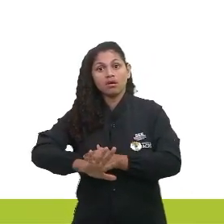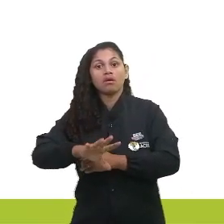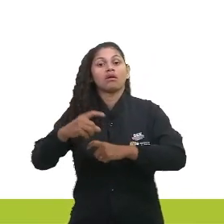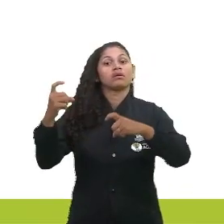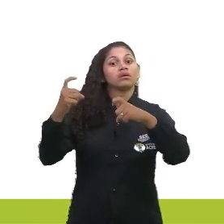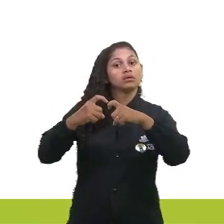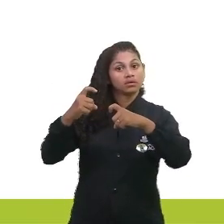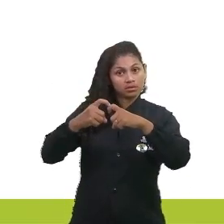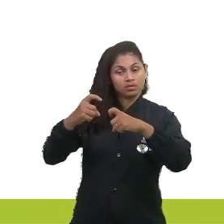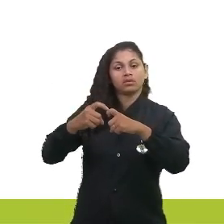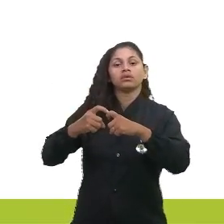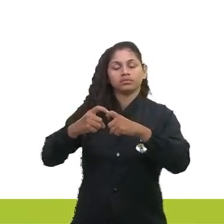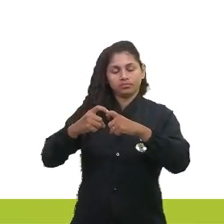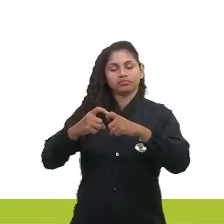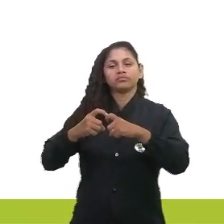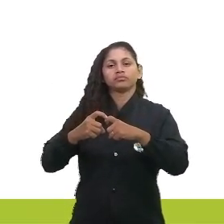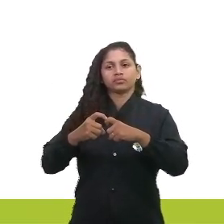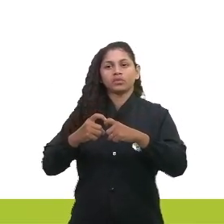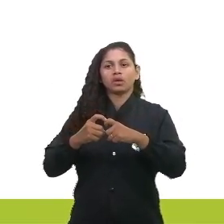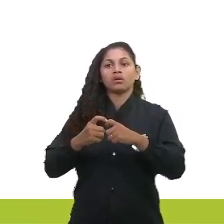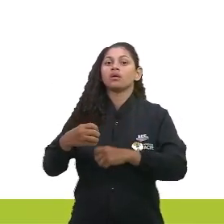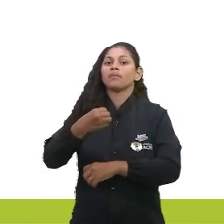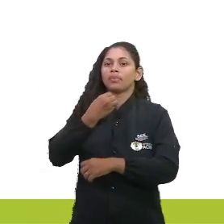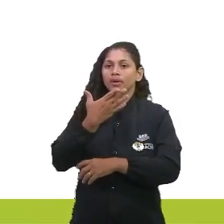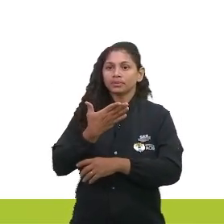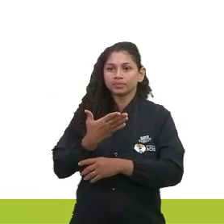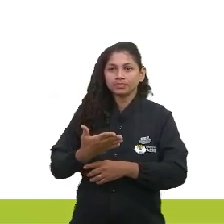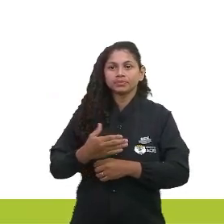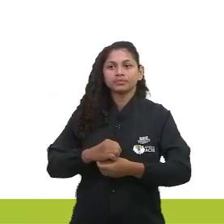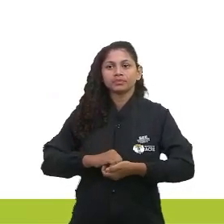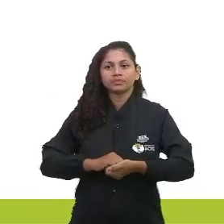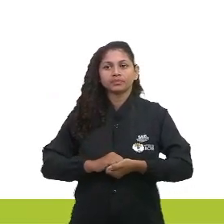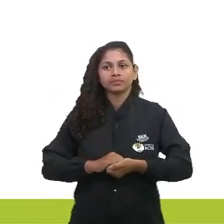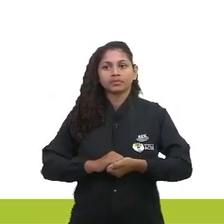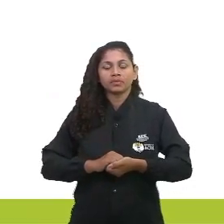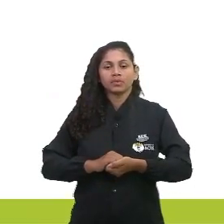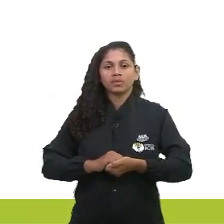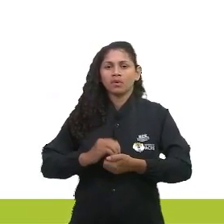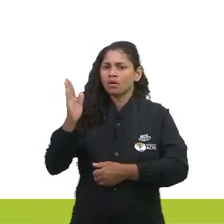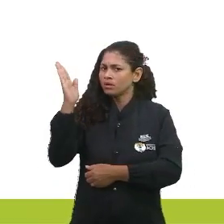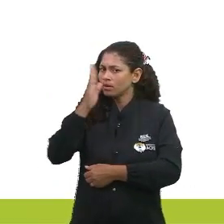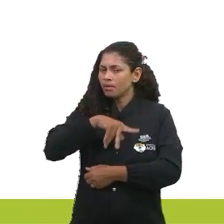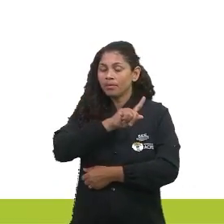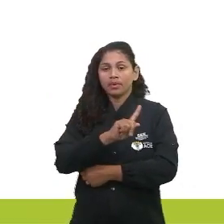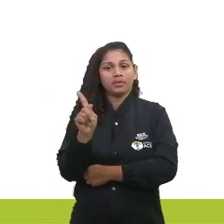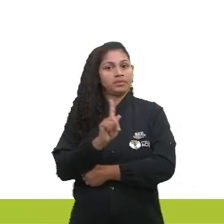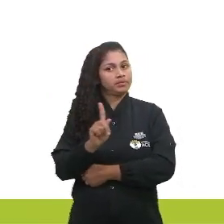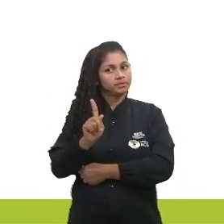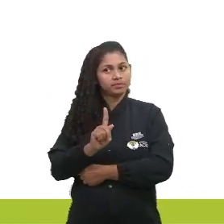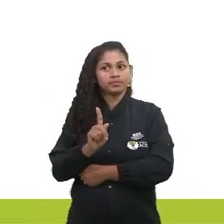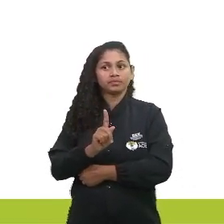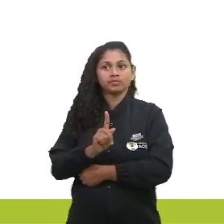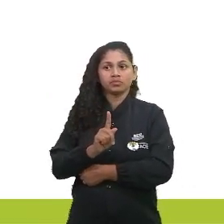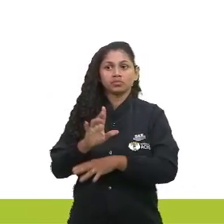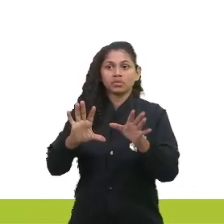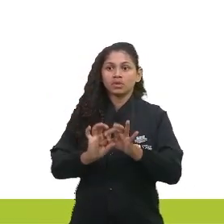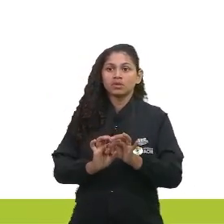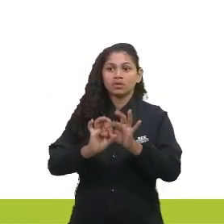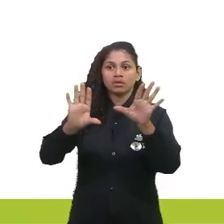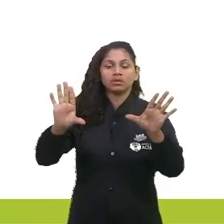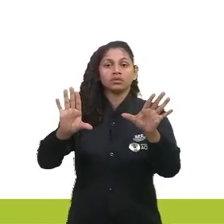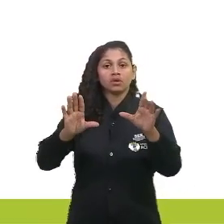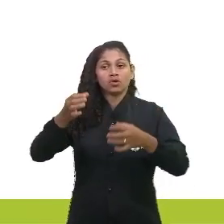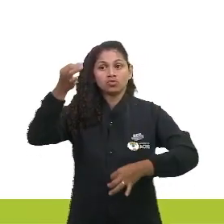São eles: beneficência, não maleficência, autonomia e